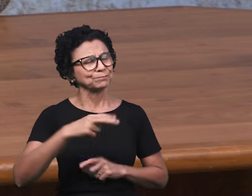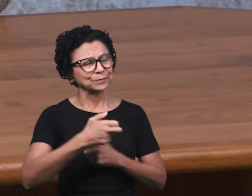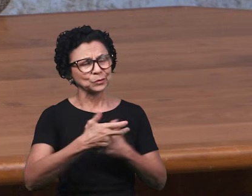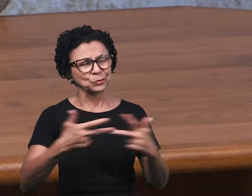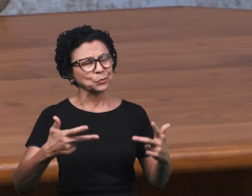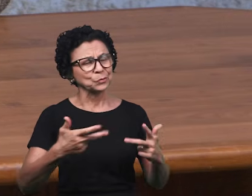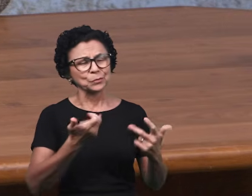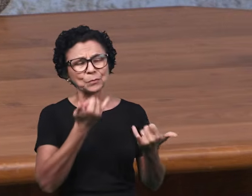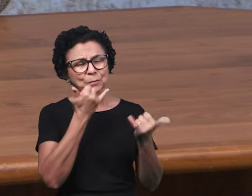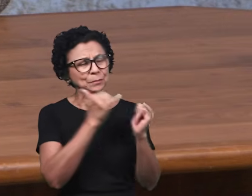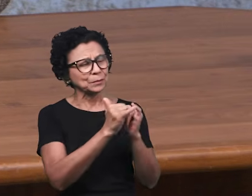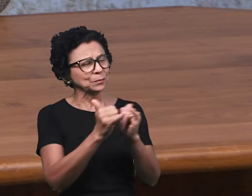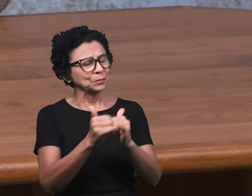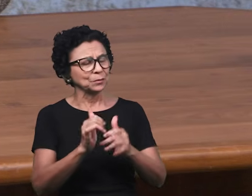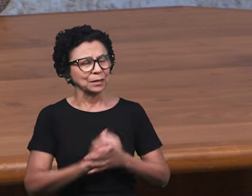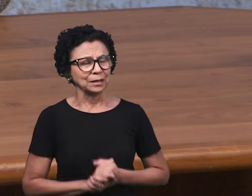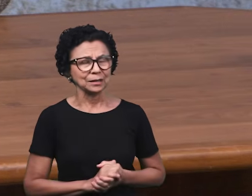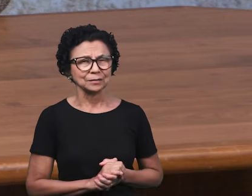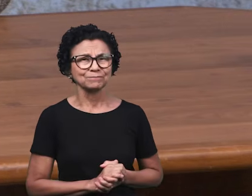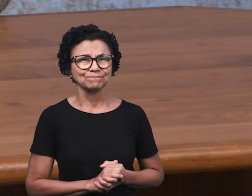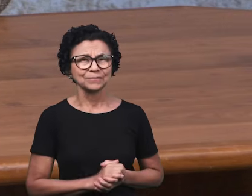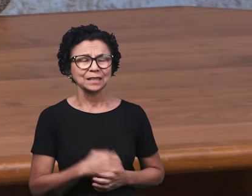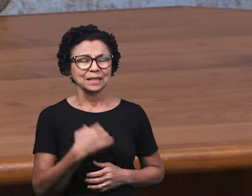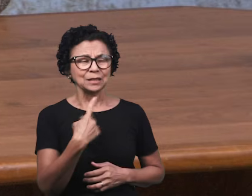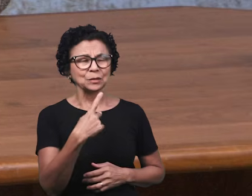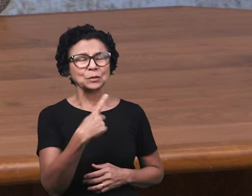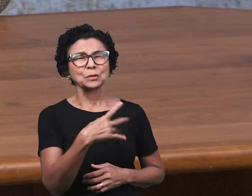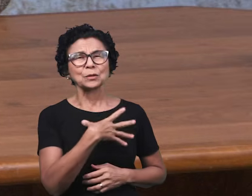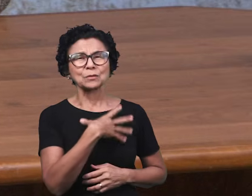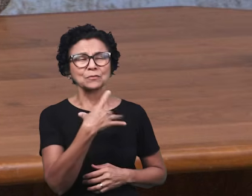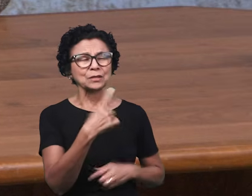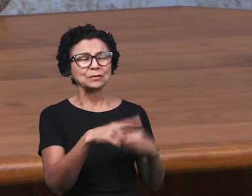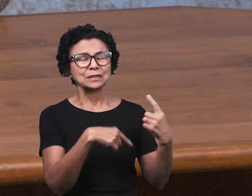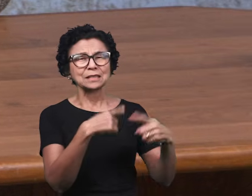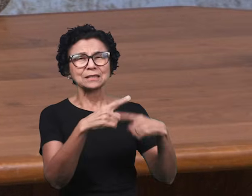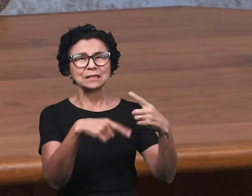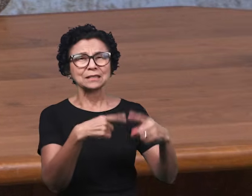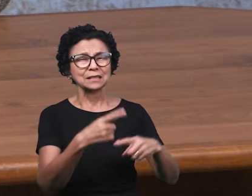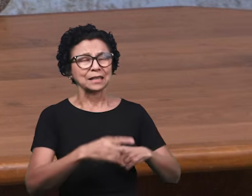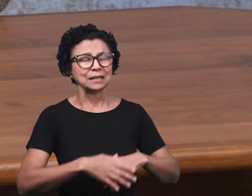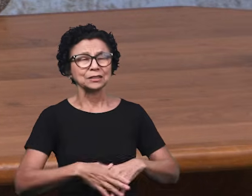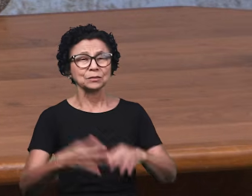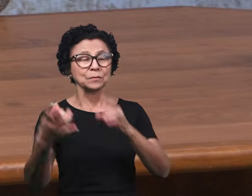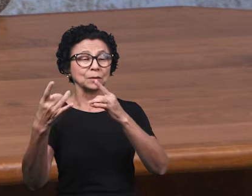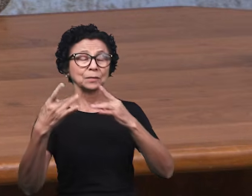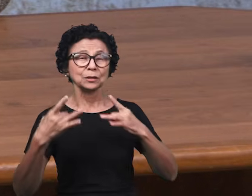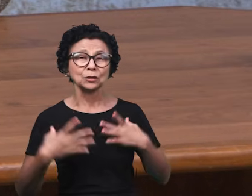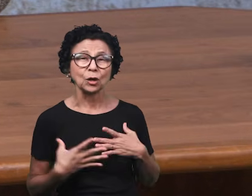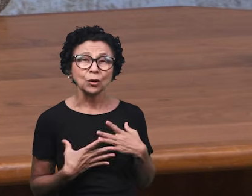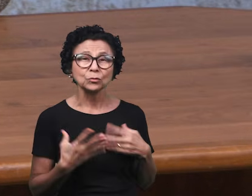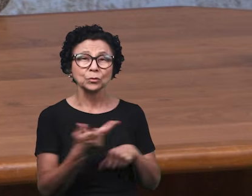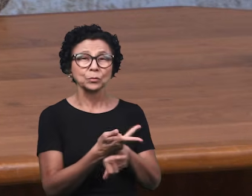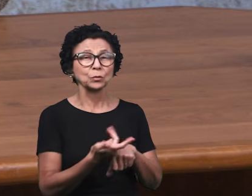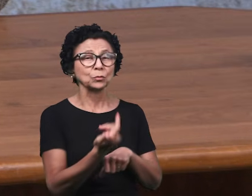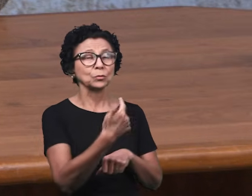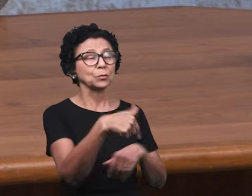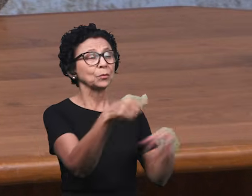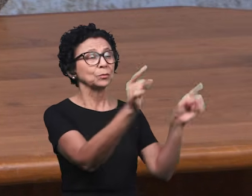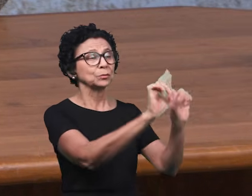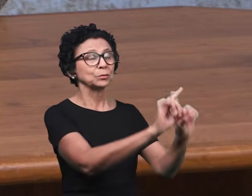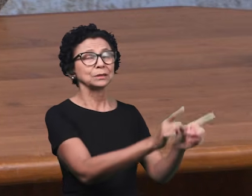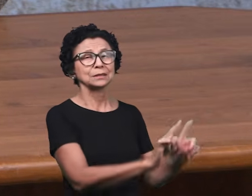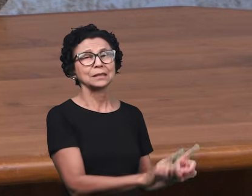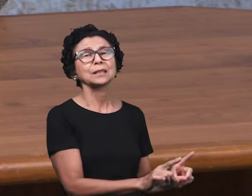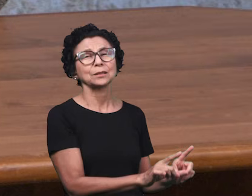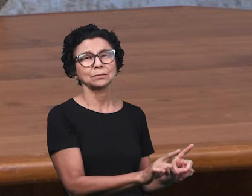me deixam a mim e juram pelos que não são deuses. Depois de os